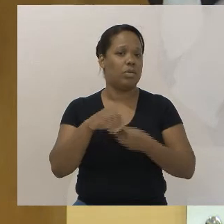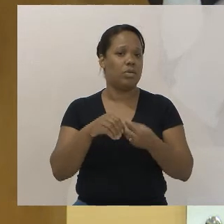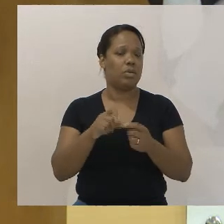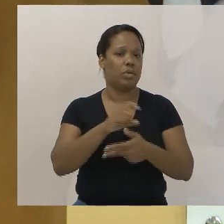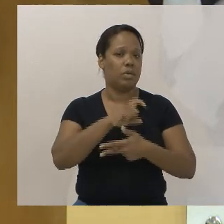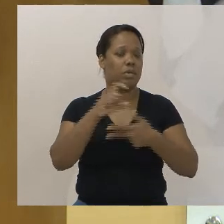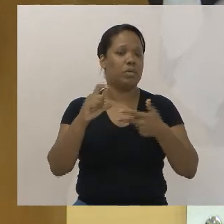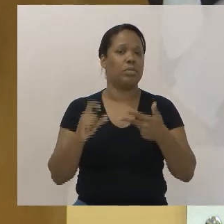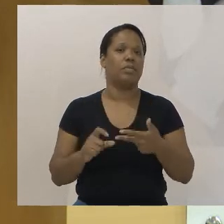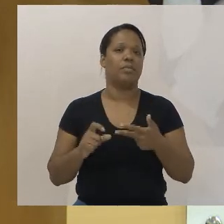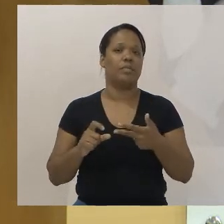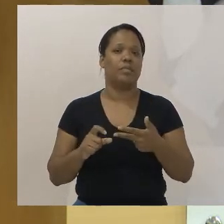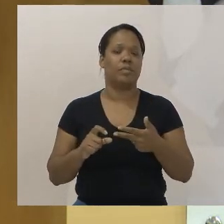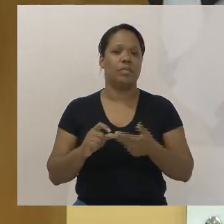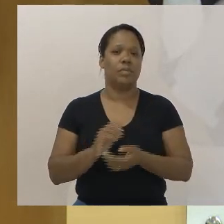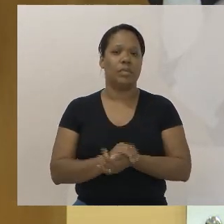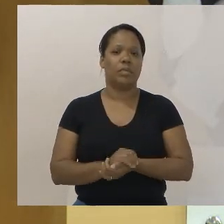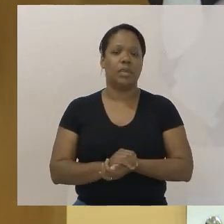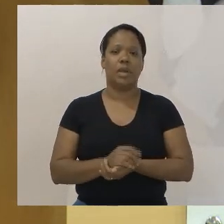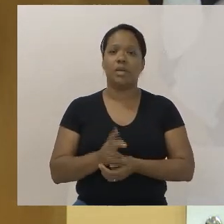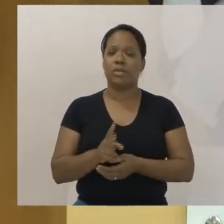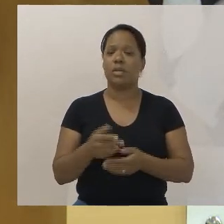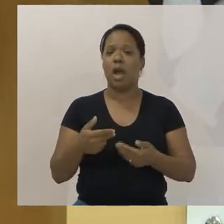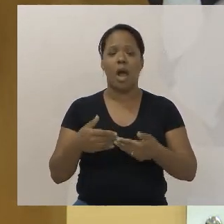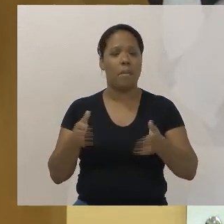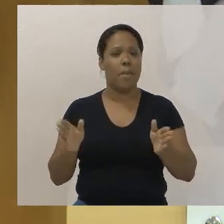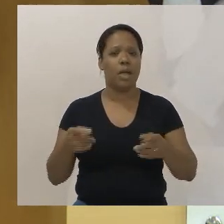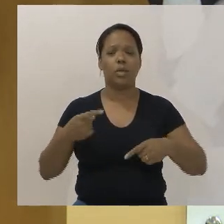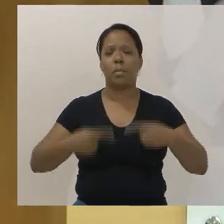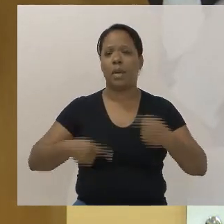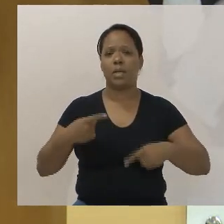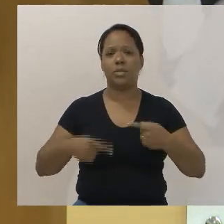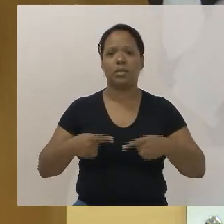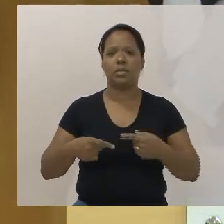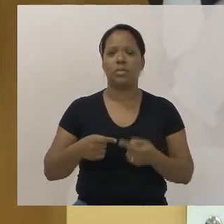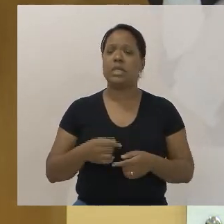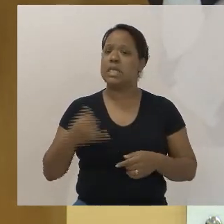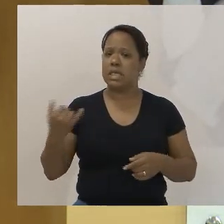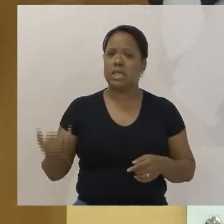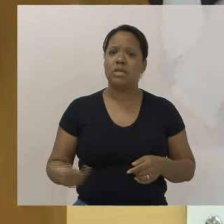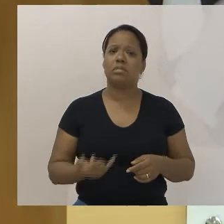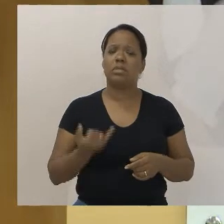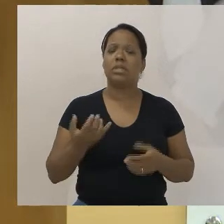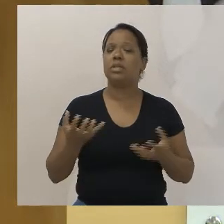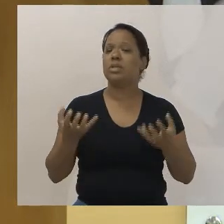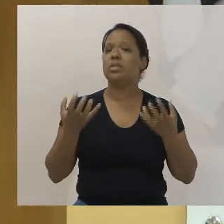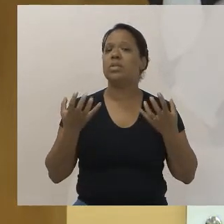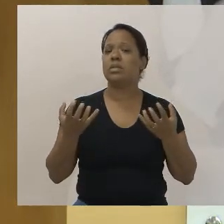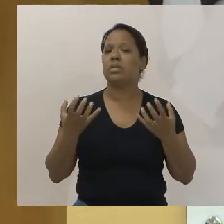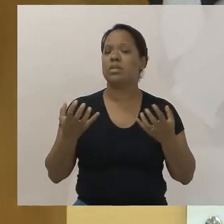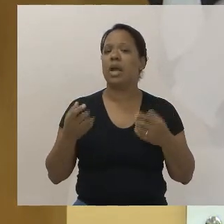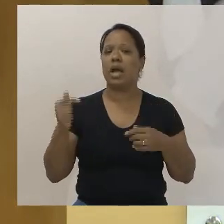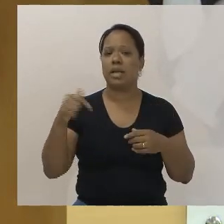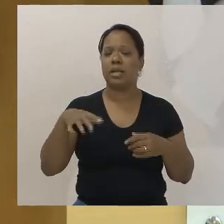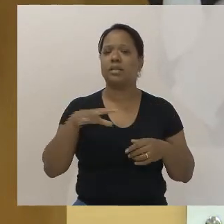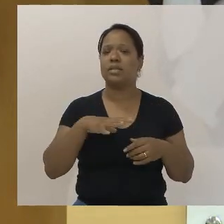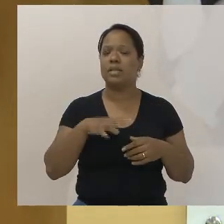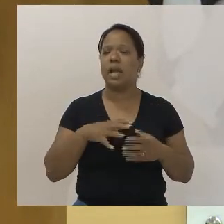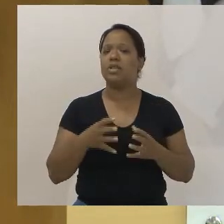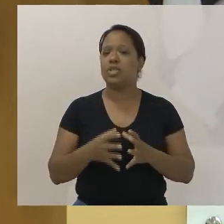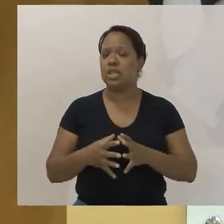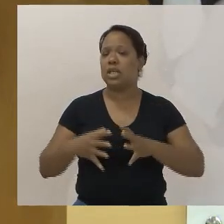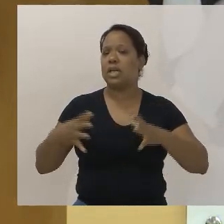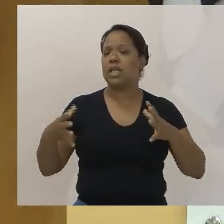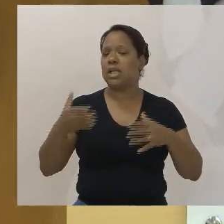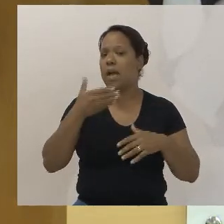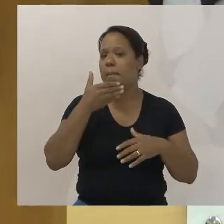executivo nem a gente sempre esteve aberto aqui para discutir isso porque eu acho que isso é importante nós queremos fica a nossa cidade cresça que